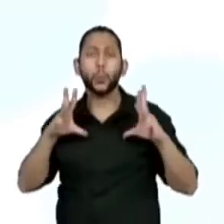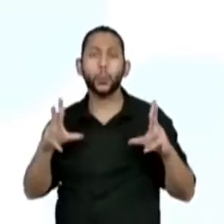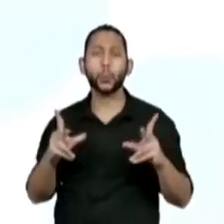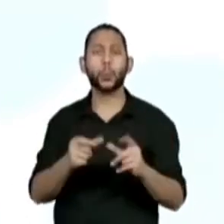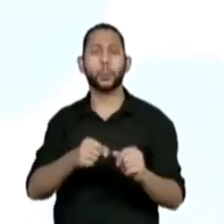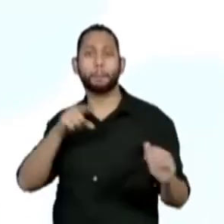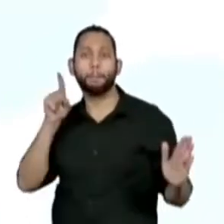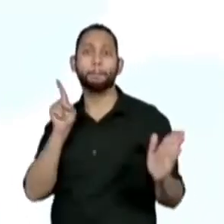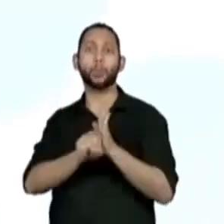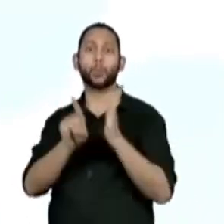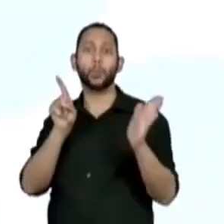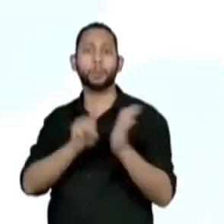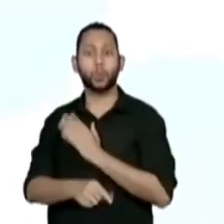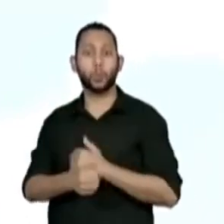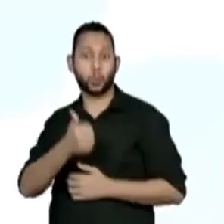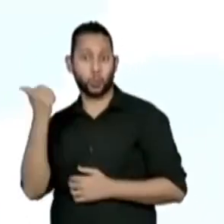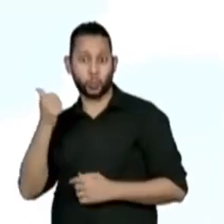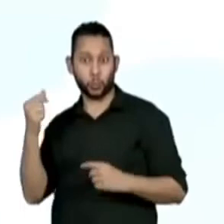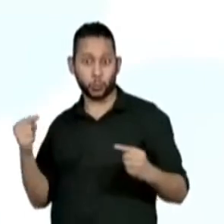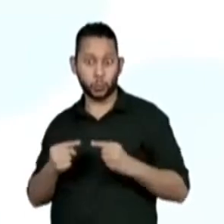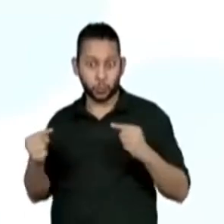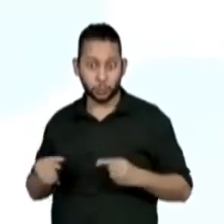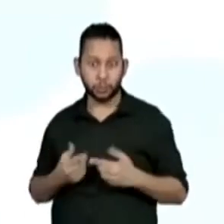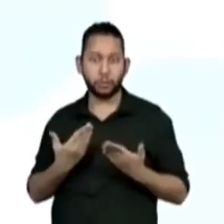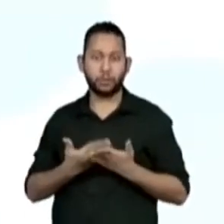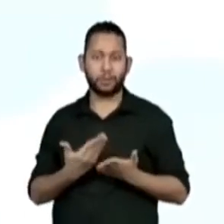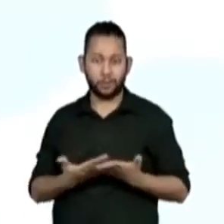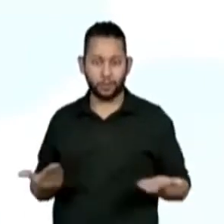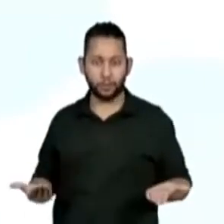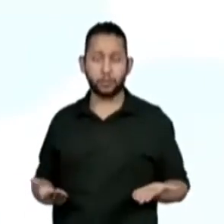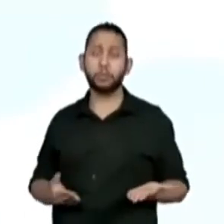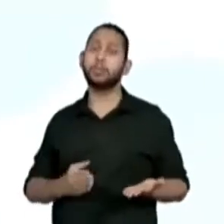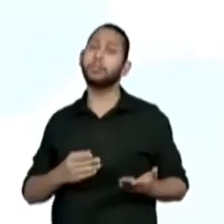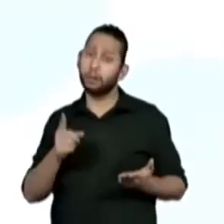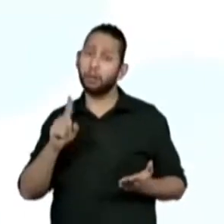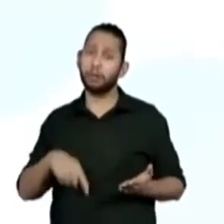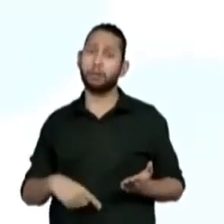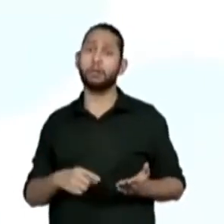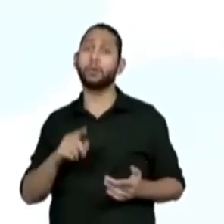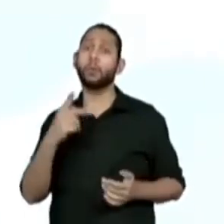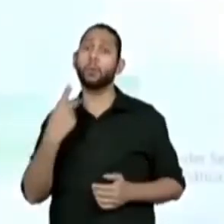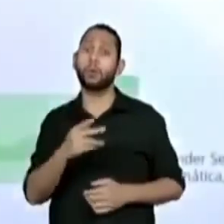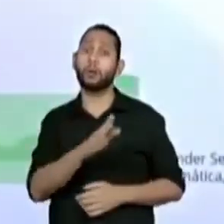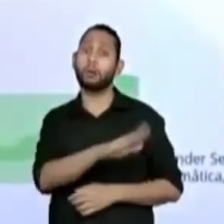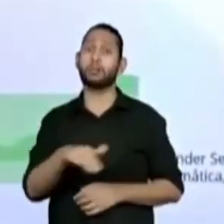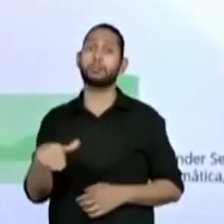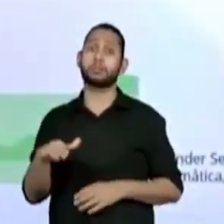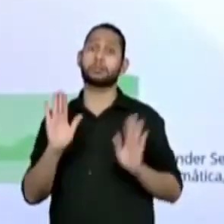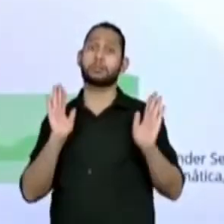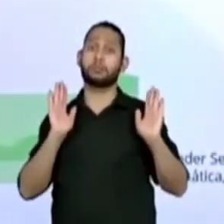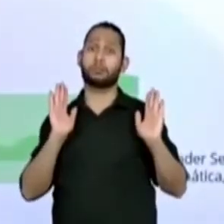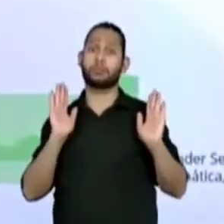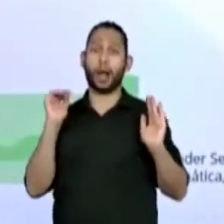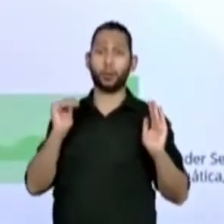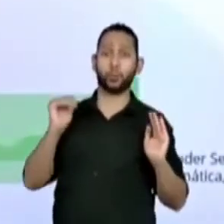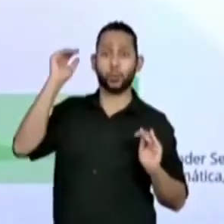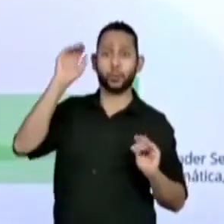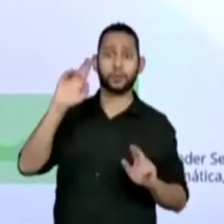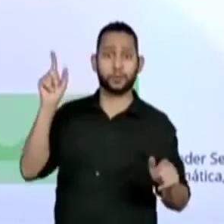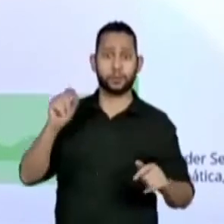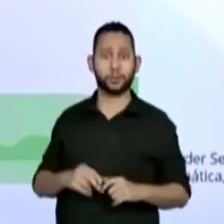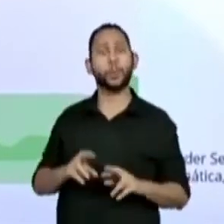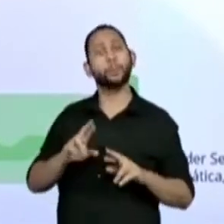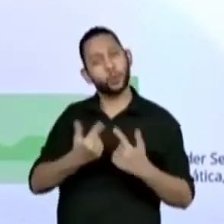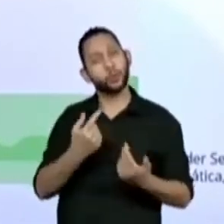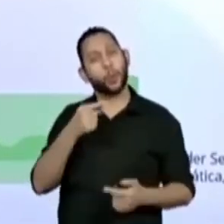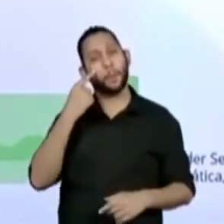a esse exercício, né, a essa aula, são baseadas no tamanho das crianças. Por isso que no começo da aula